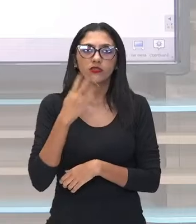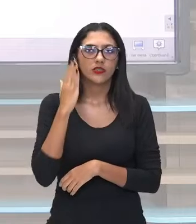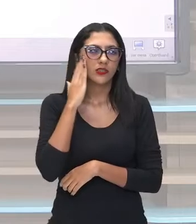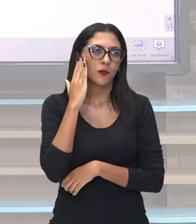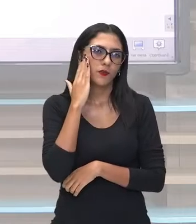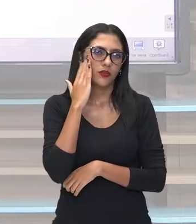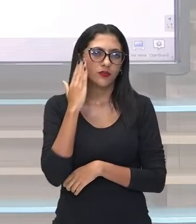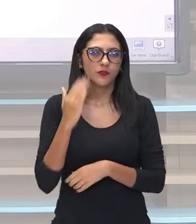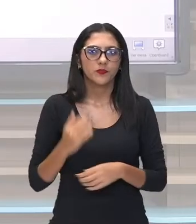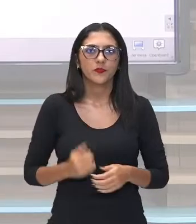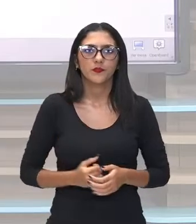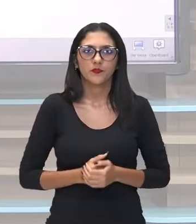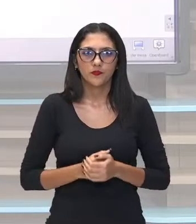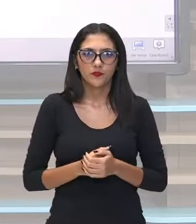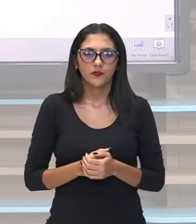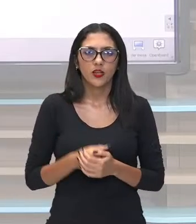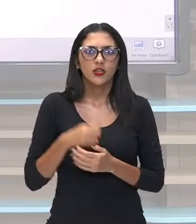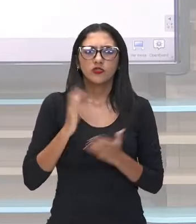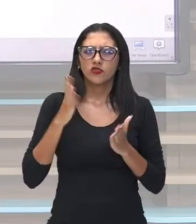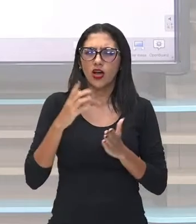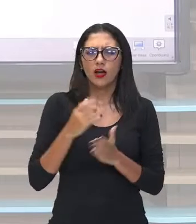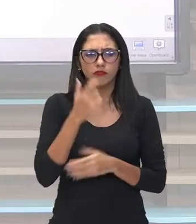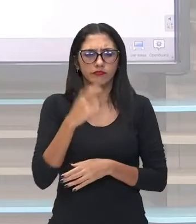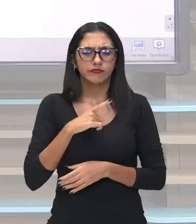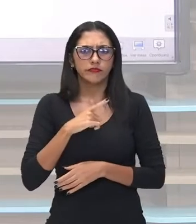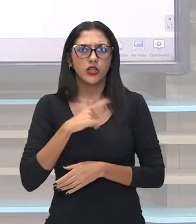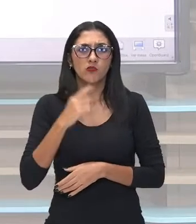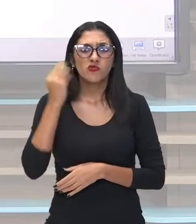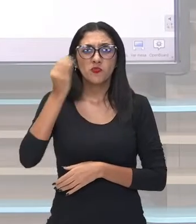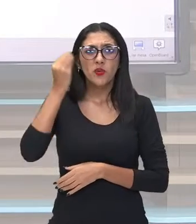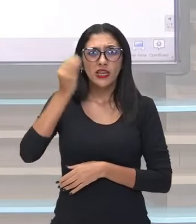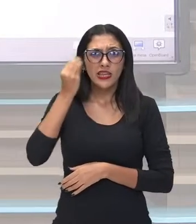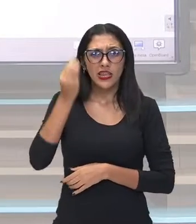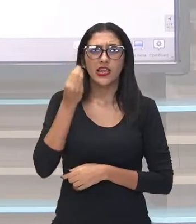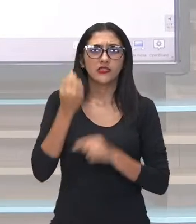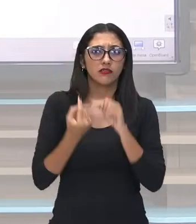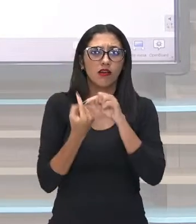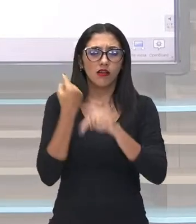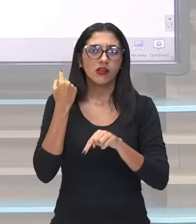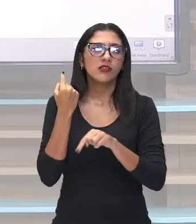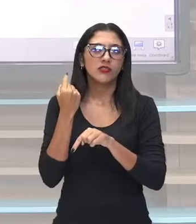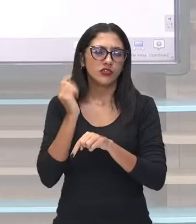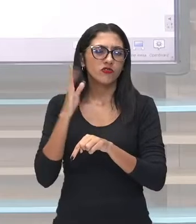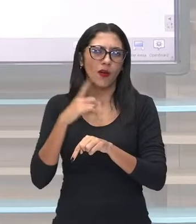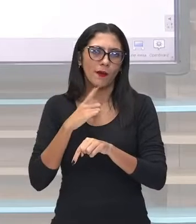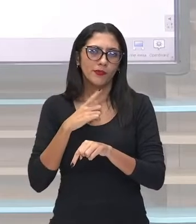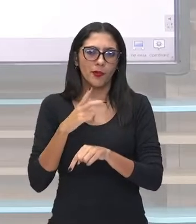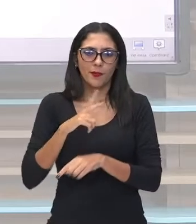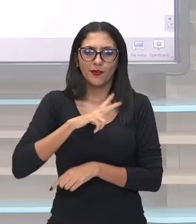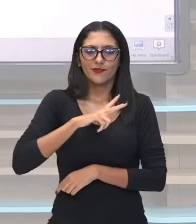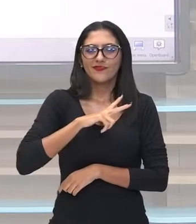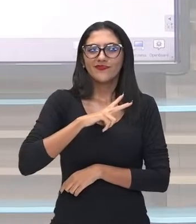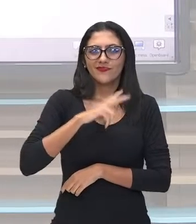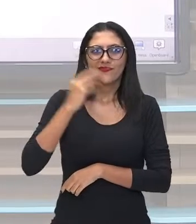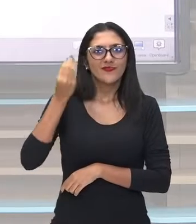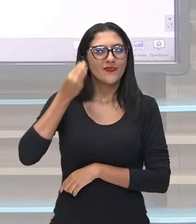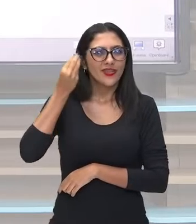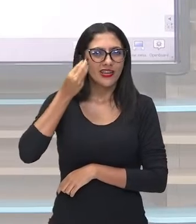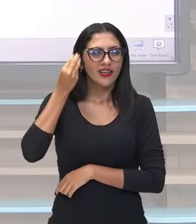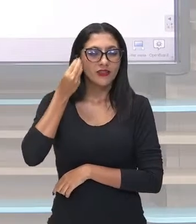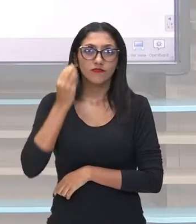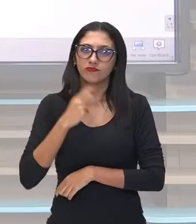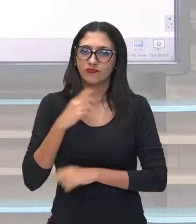meus conhecimentos anteriores do que eu já vivenciei, das minhas experiências. Isso aí vai me